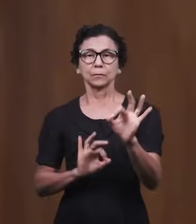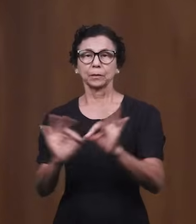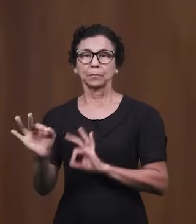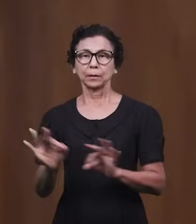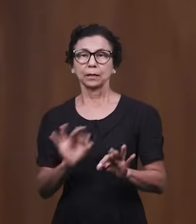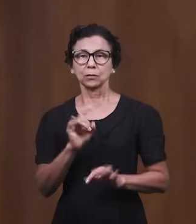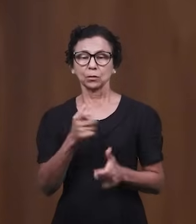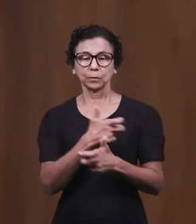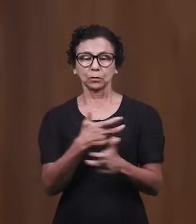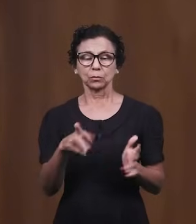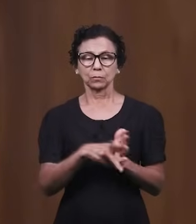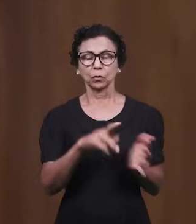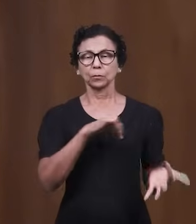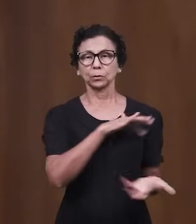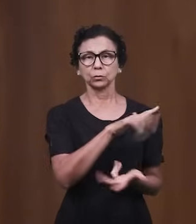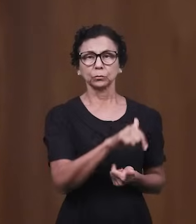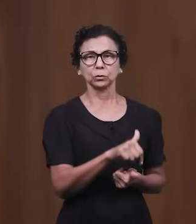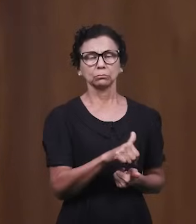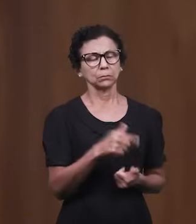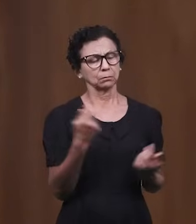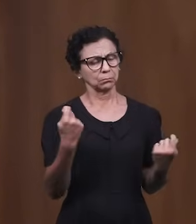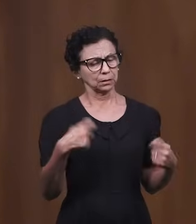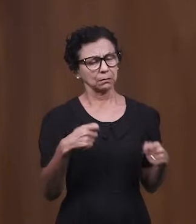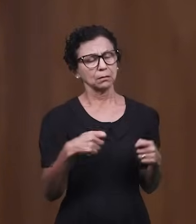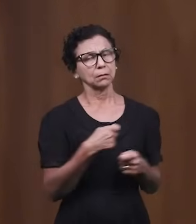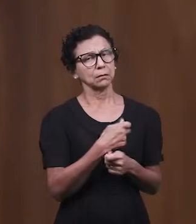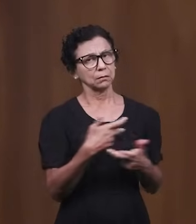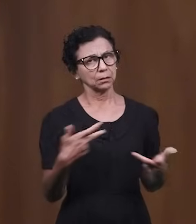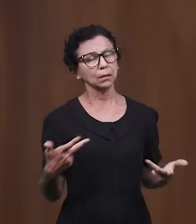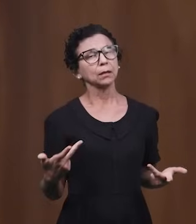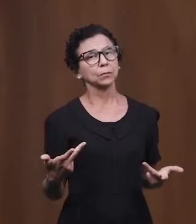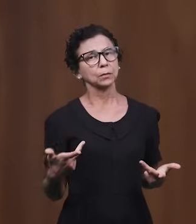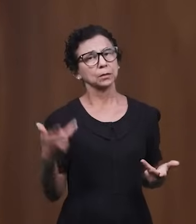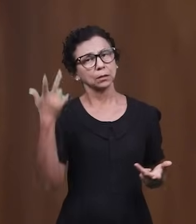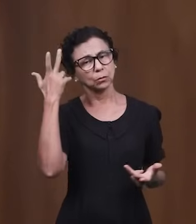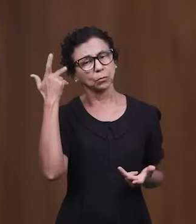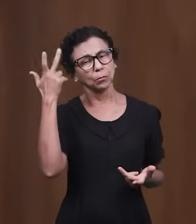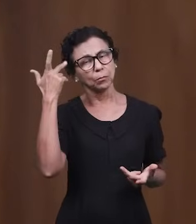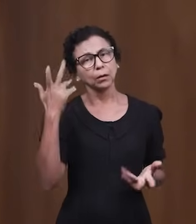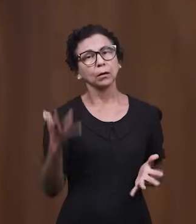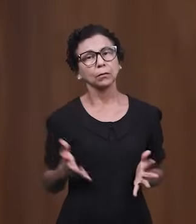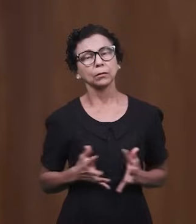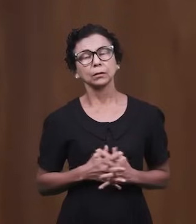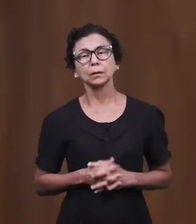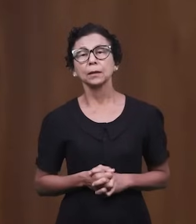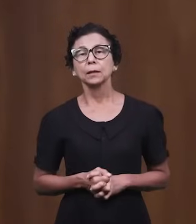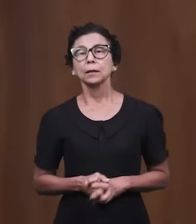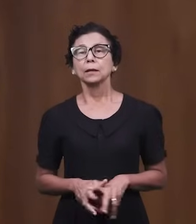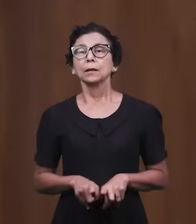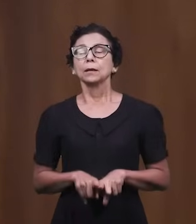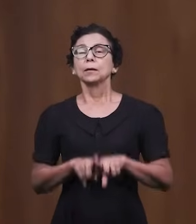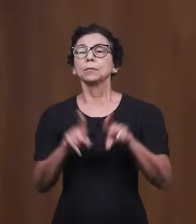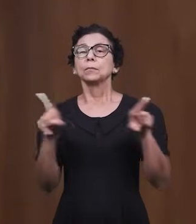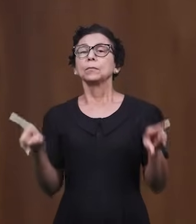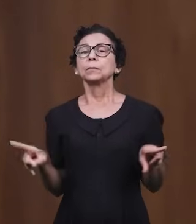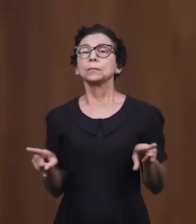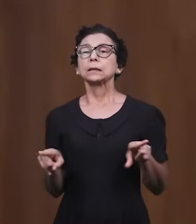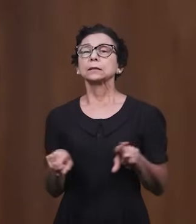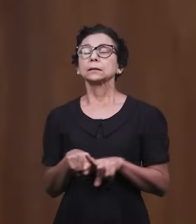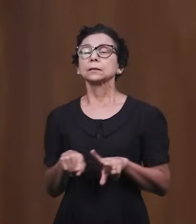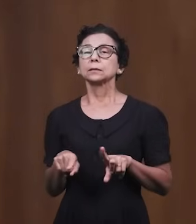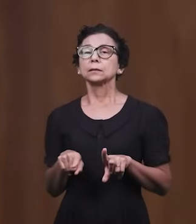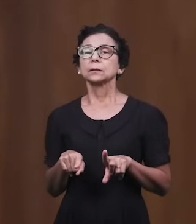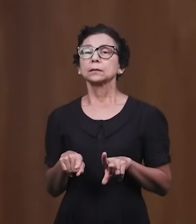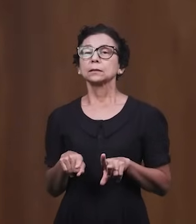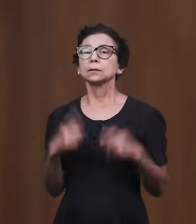temos, é claro, as nossas necessidades terrenas e aquilo que é relativo à nossa vida aqui, mas também a